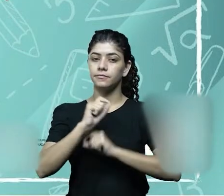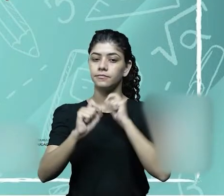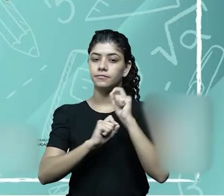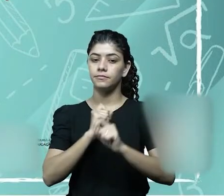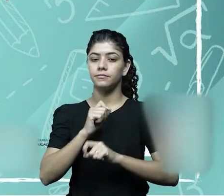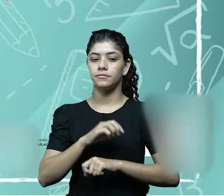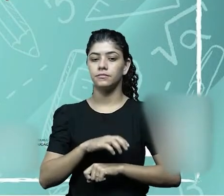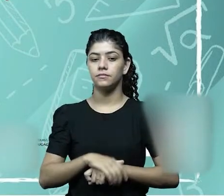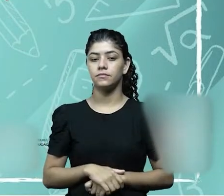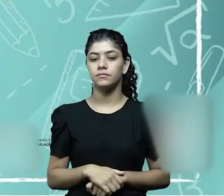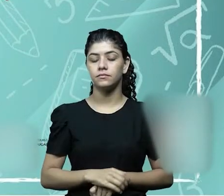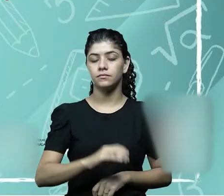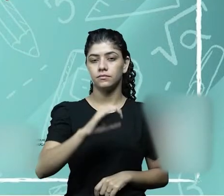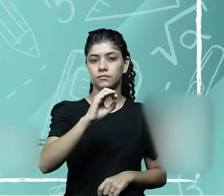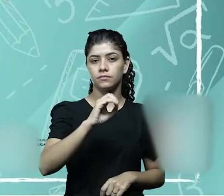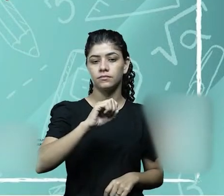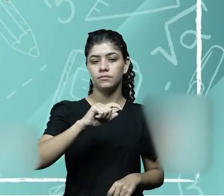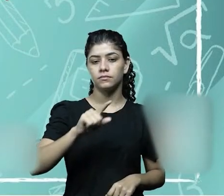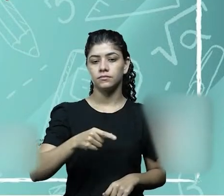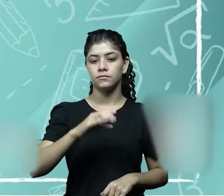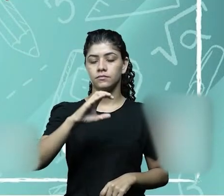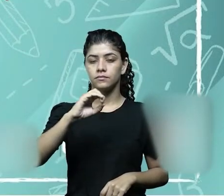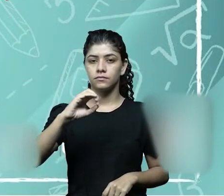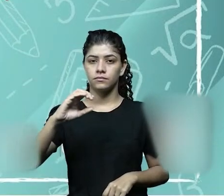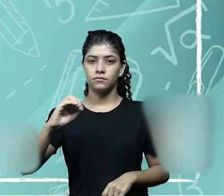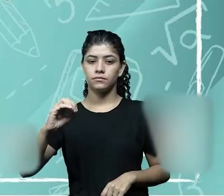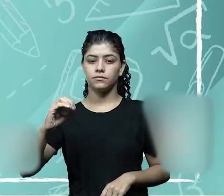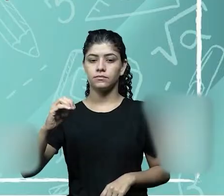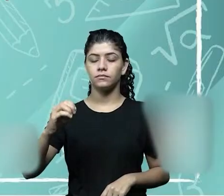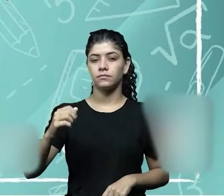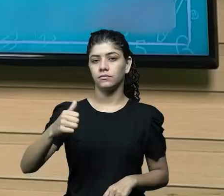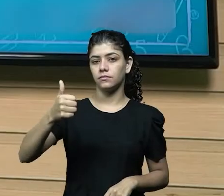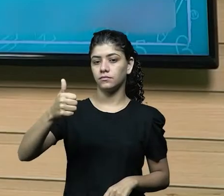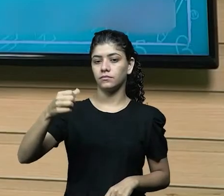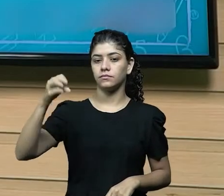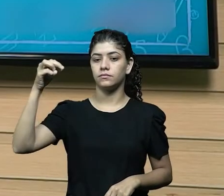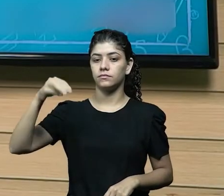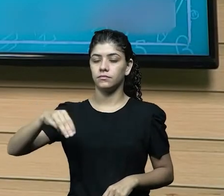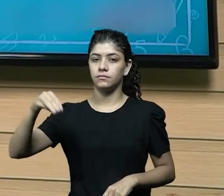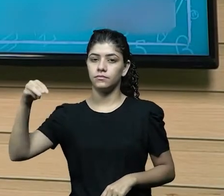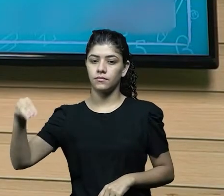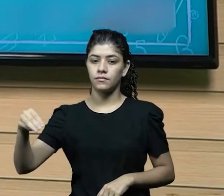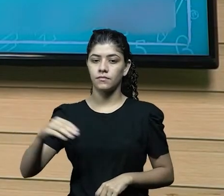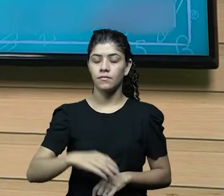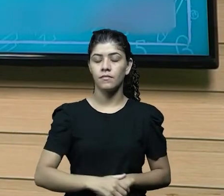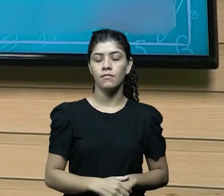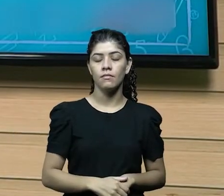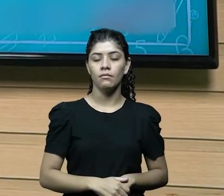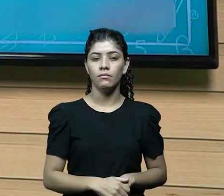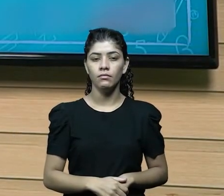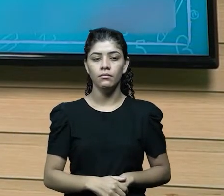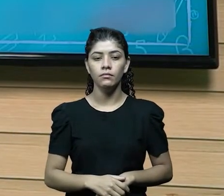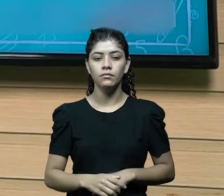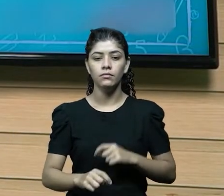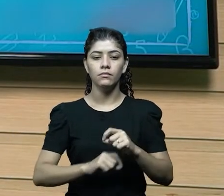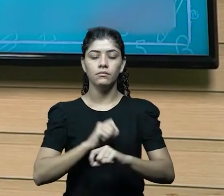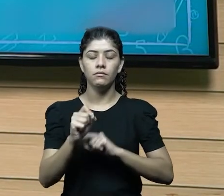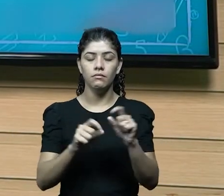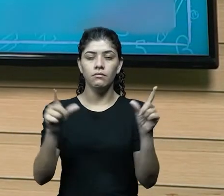com 1 milésimo do milímetro de resolução. Então esse número